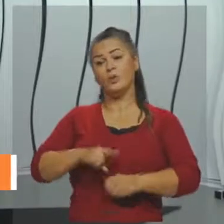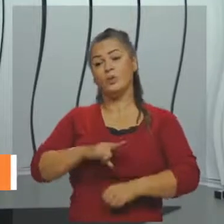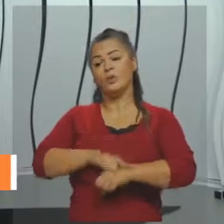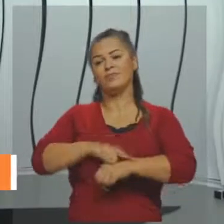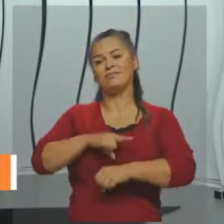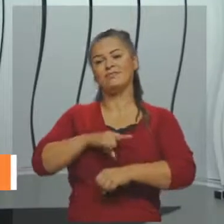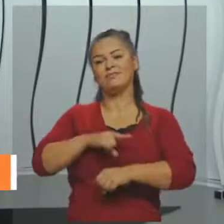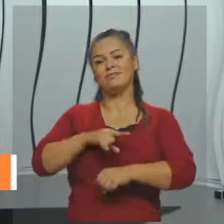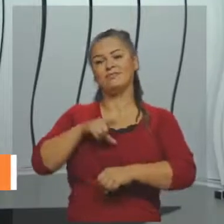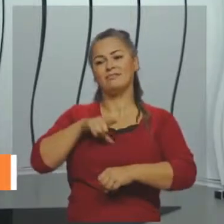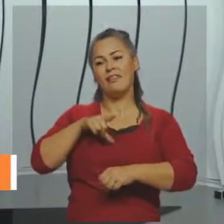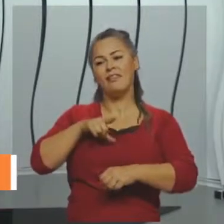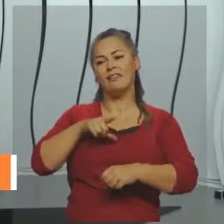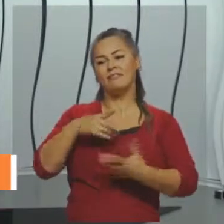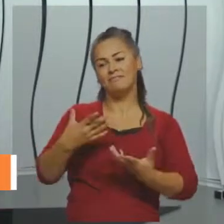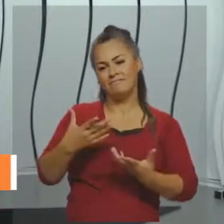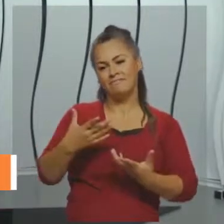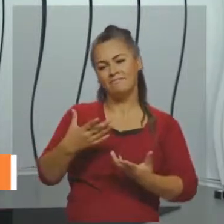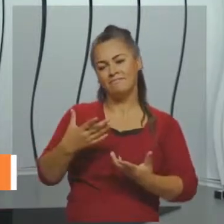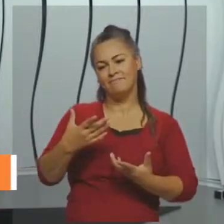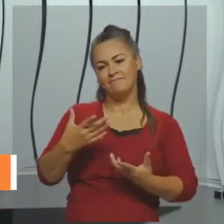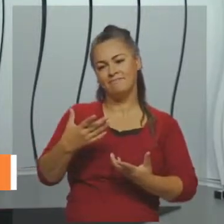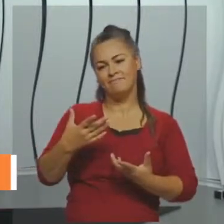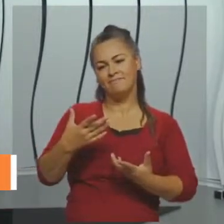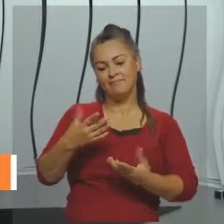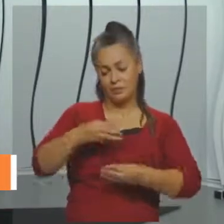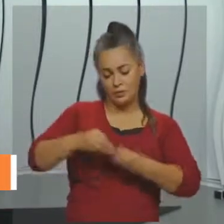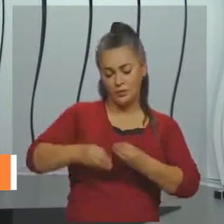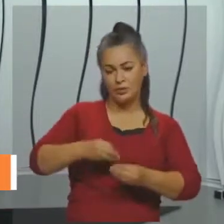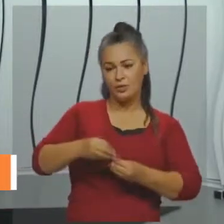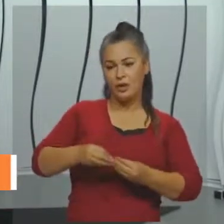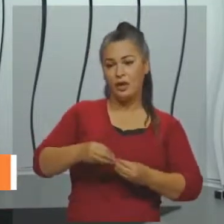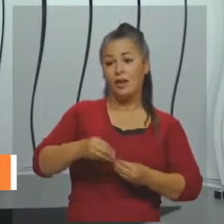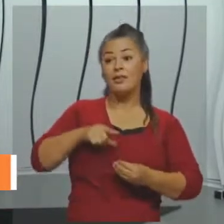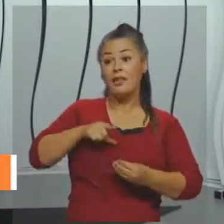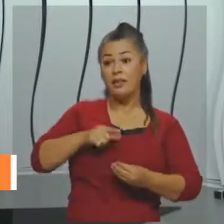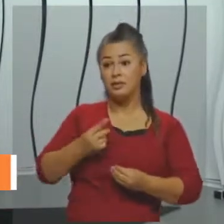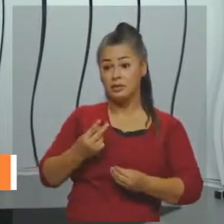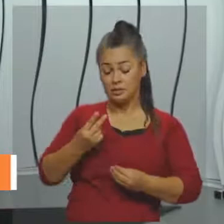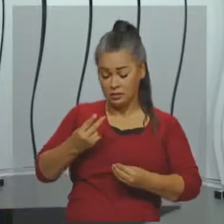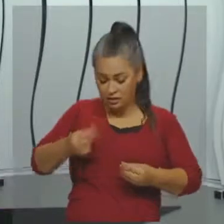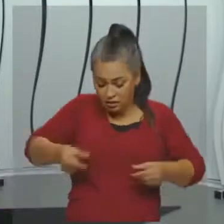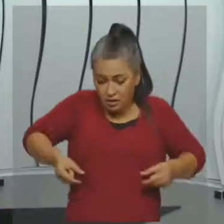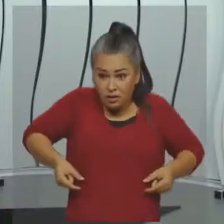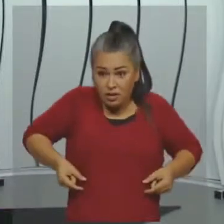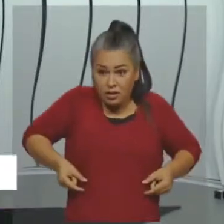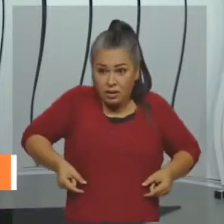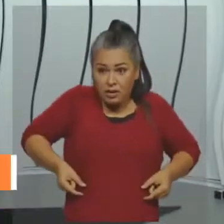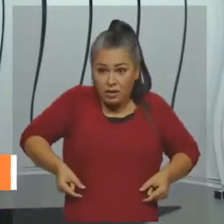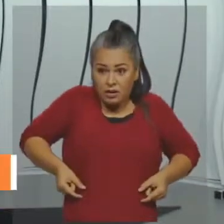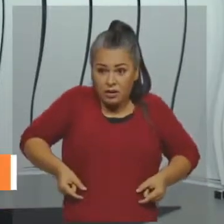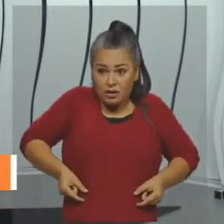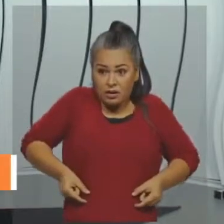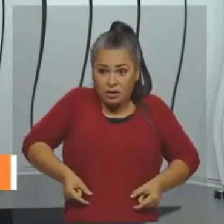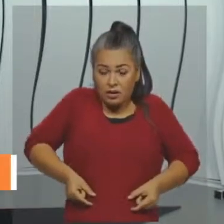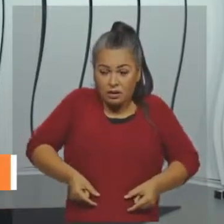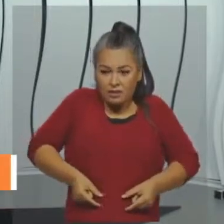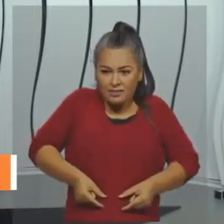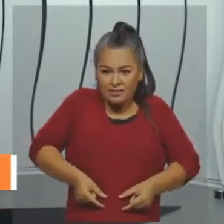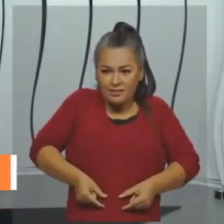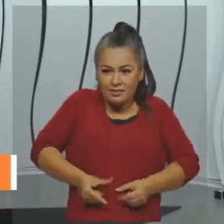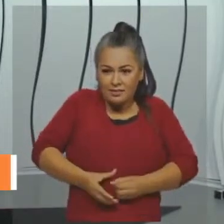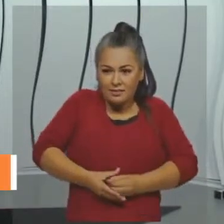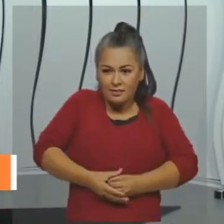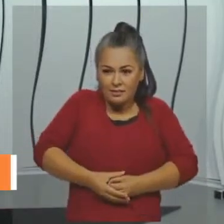ser mais específico. E essa urina, então, ela vai ser conduzida por dois canais para chegar até a bexiga, que são